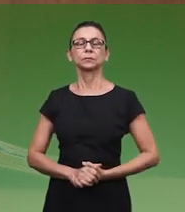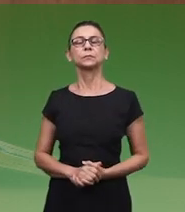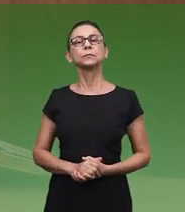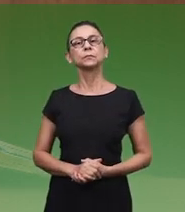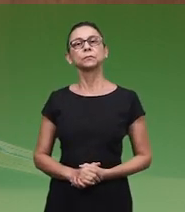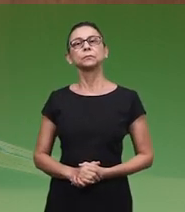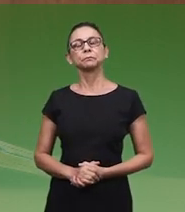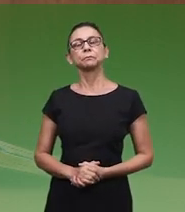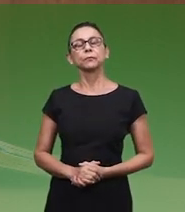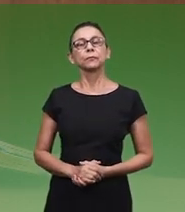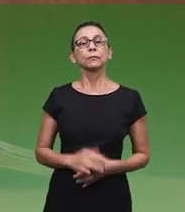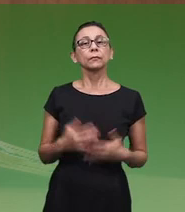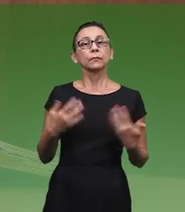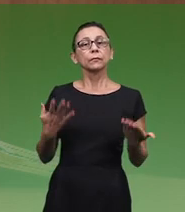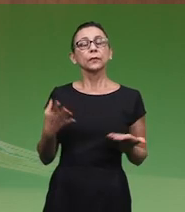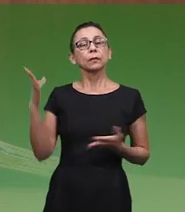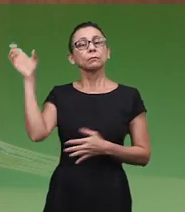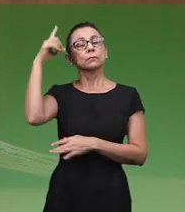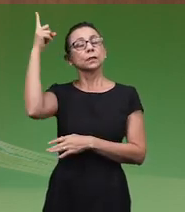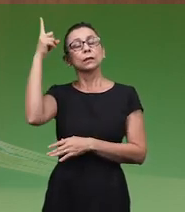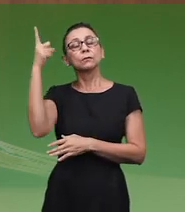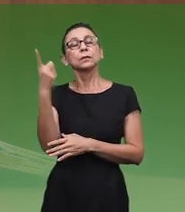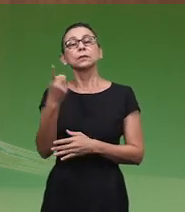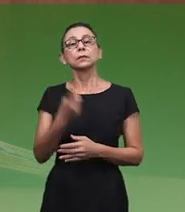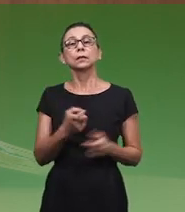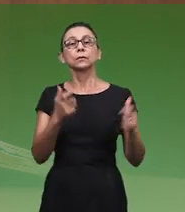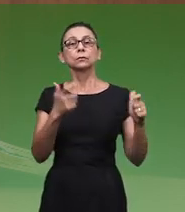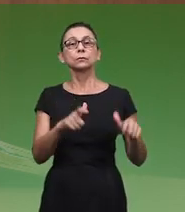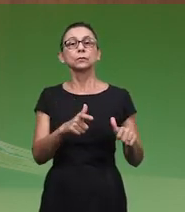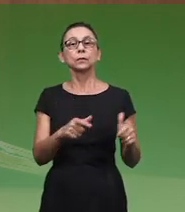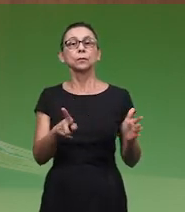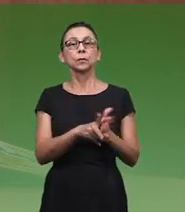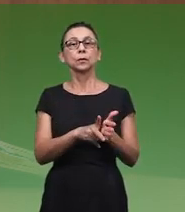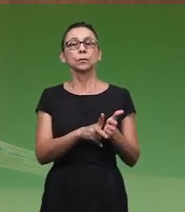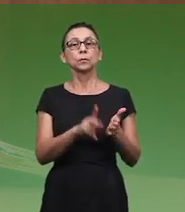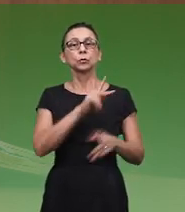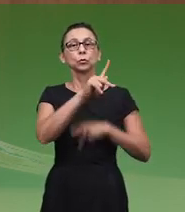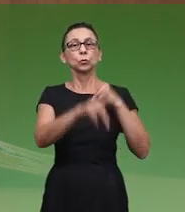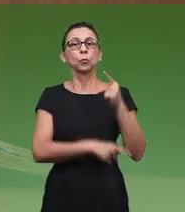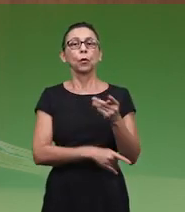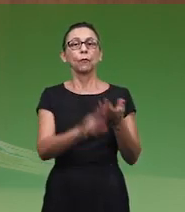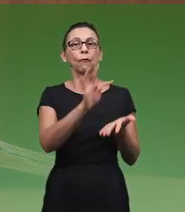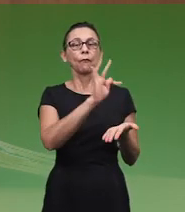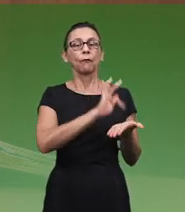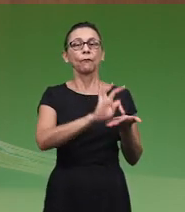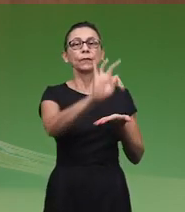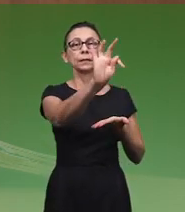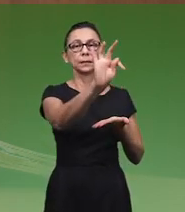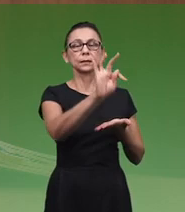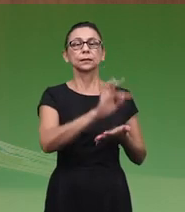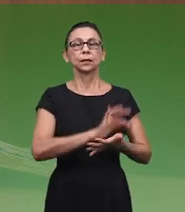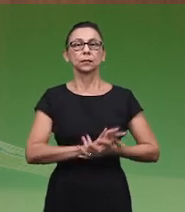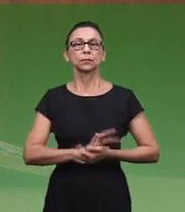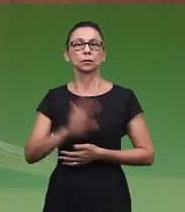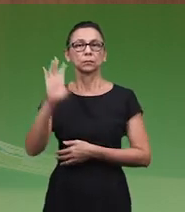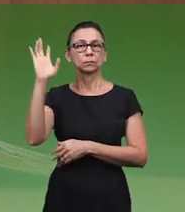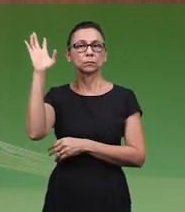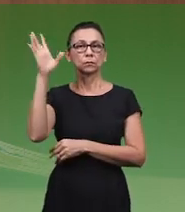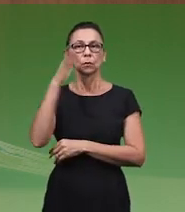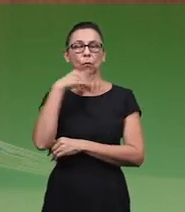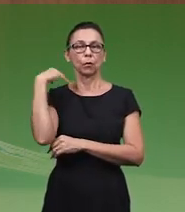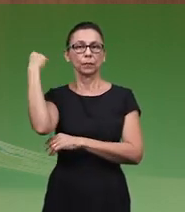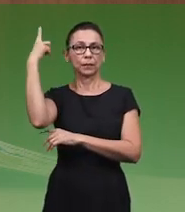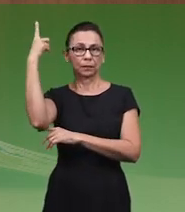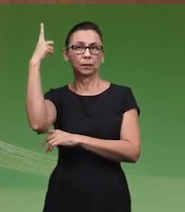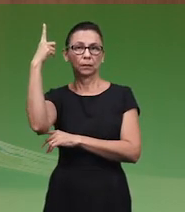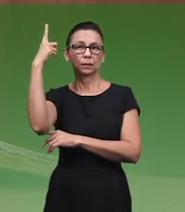no sul estava Davi na terra dos filisteus. E Davi todos nós sabemos, é a nossa referência,